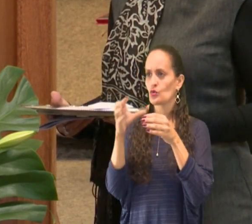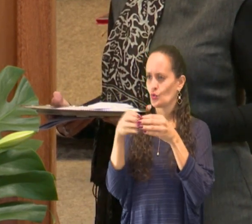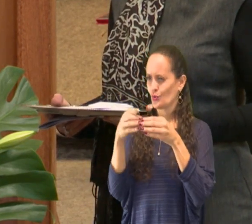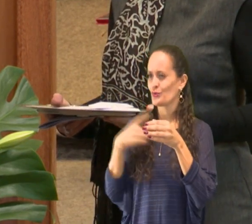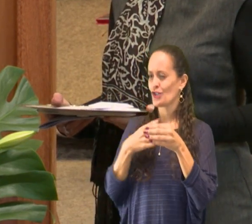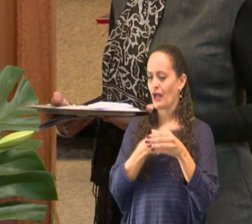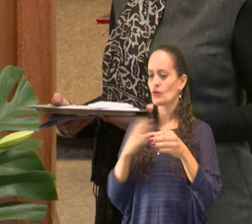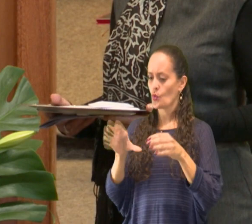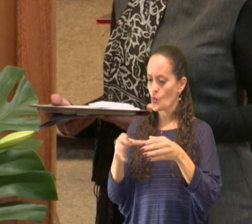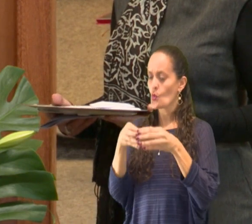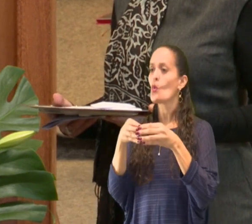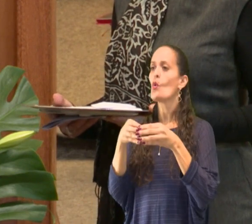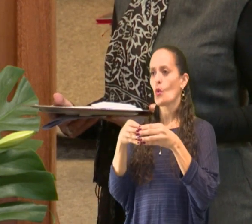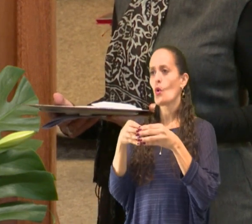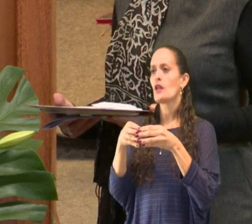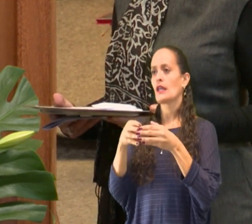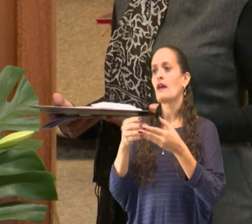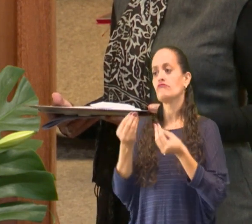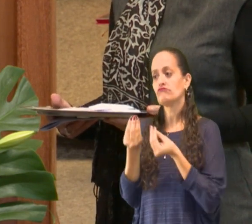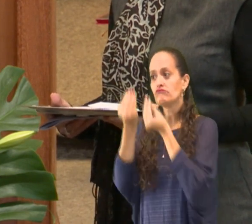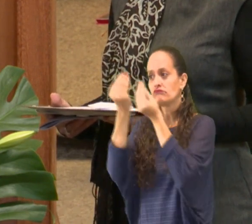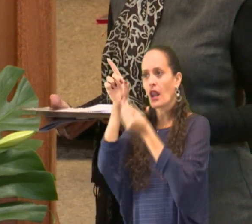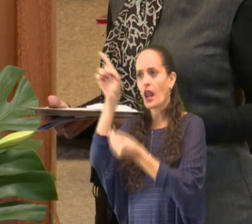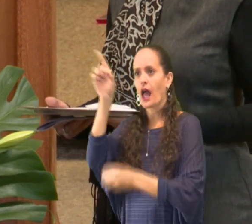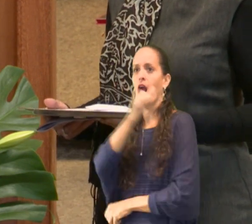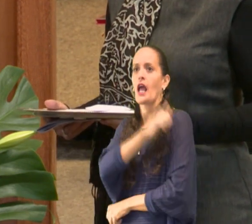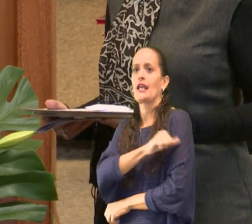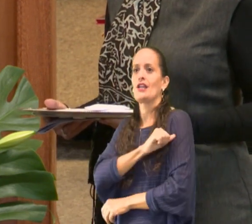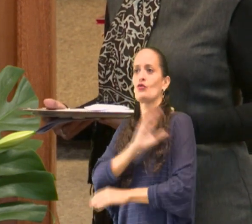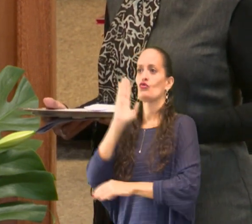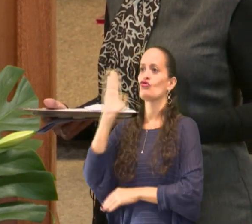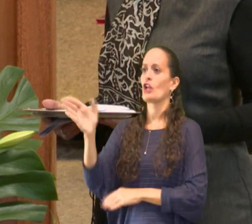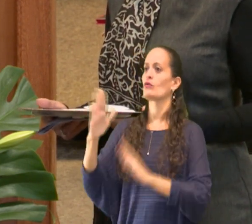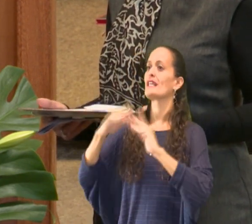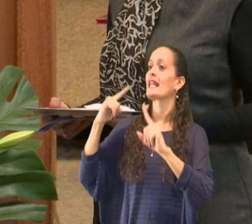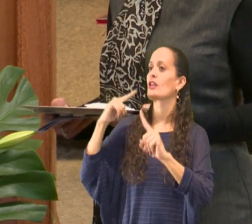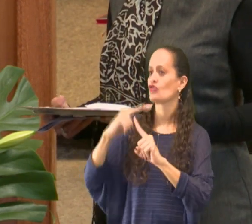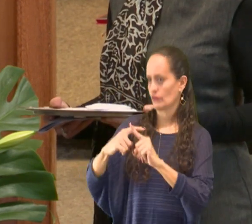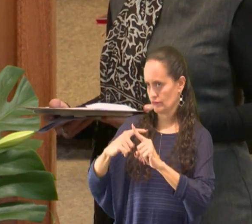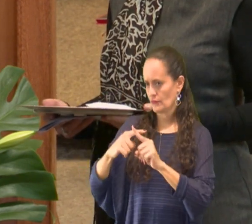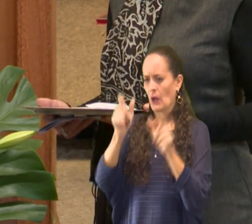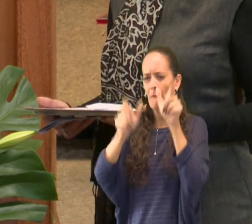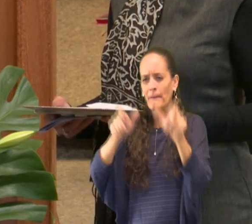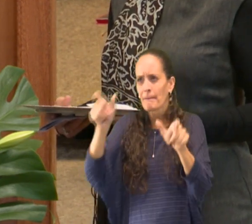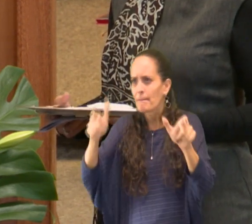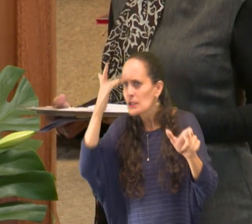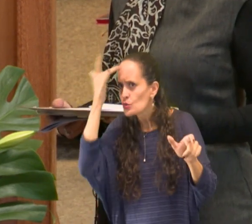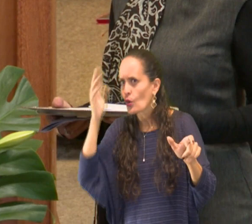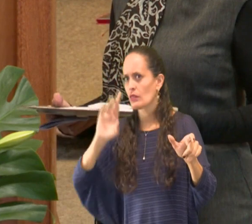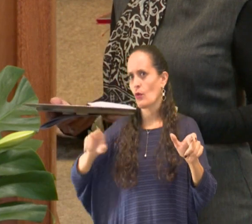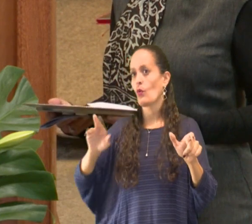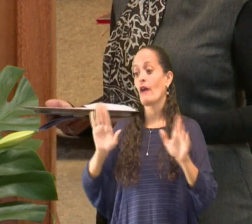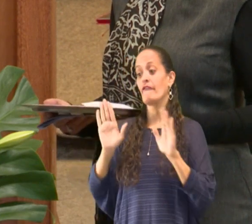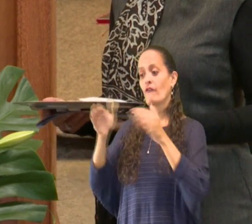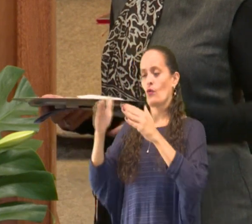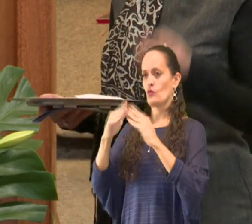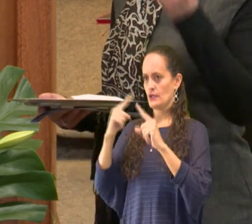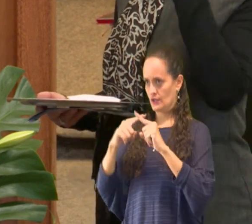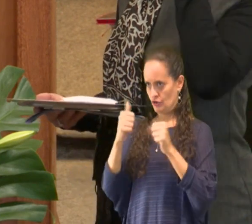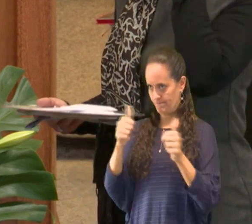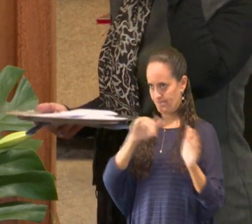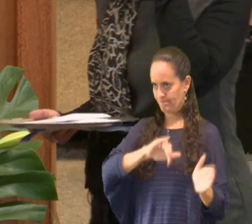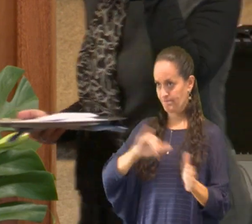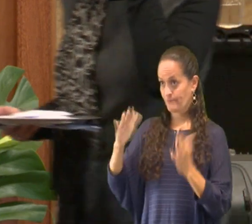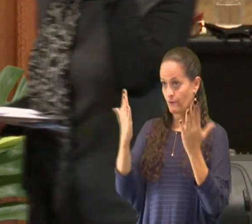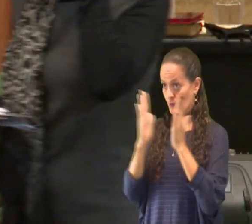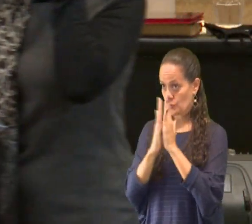nossa igreja. Gostaria que a nossa irmã Tânia, em sua oração de gratidão, também incluísse os nossos queridos da cidade de Petrópolis.